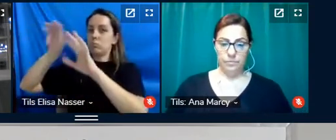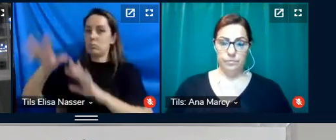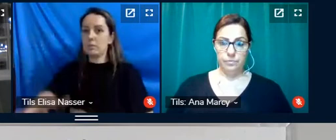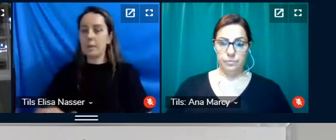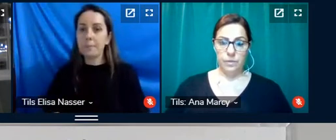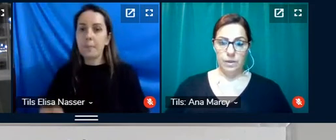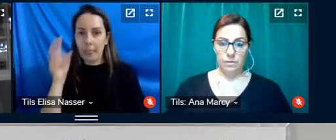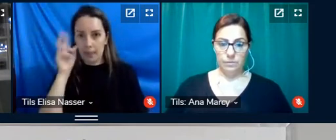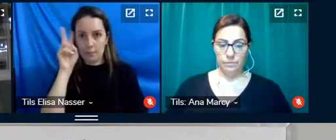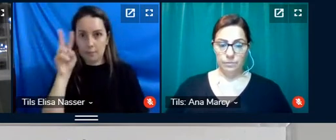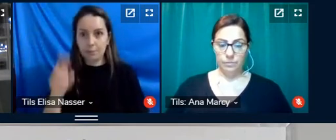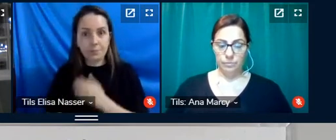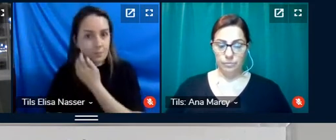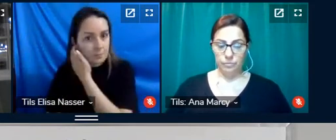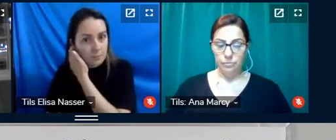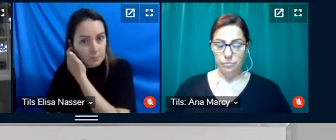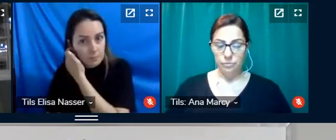Lembra, gente?